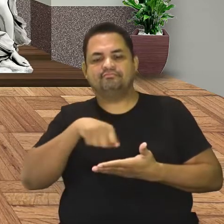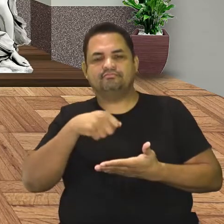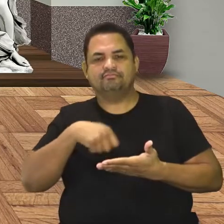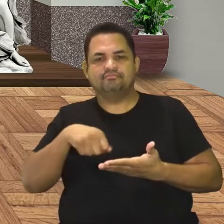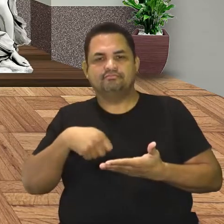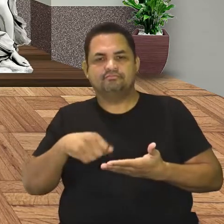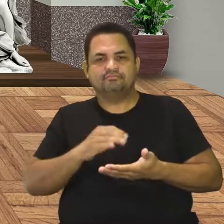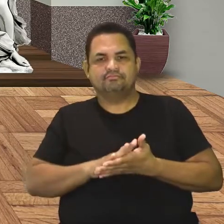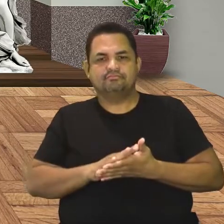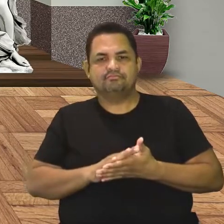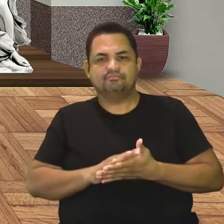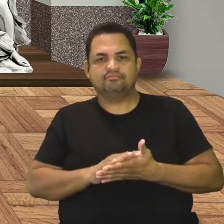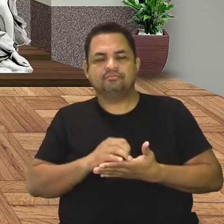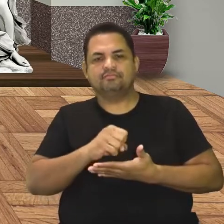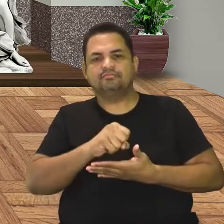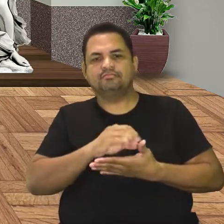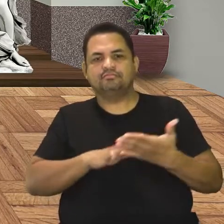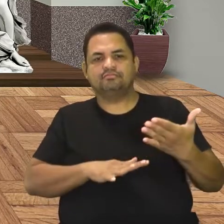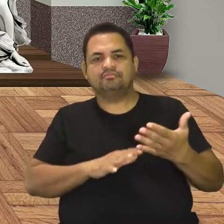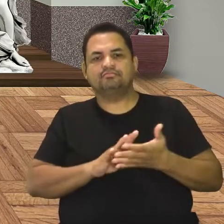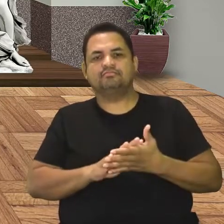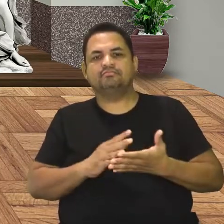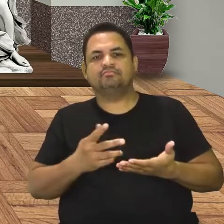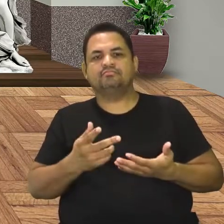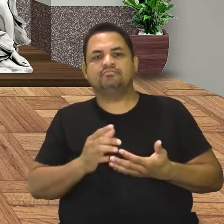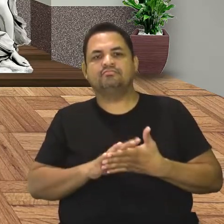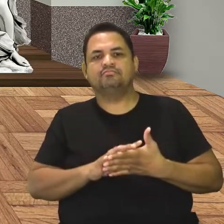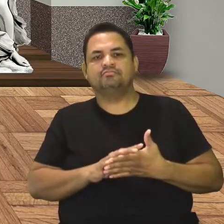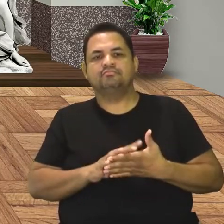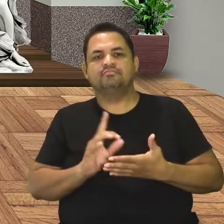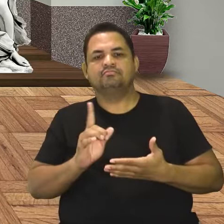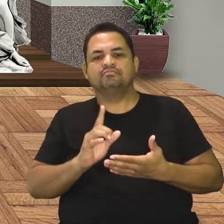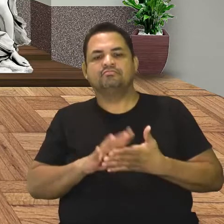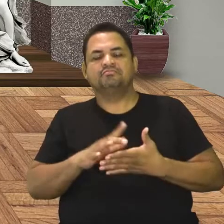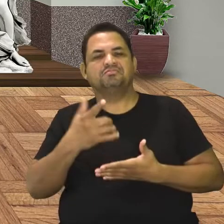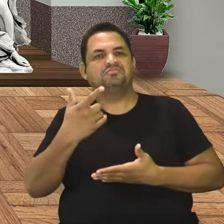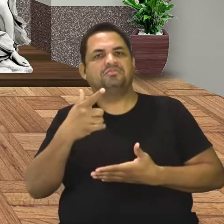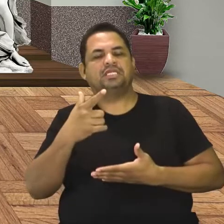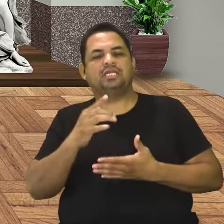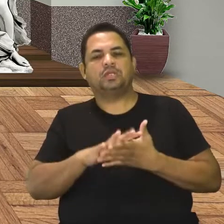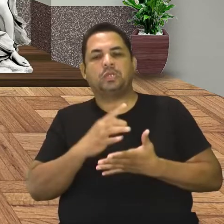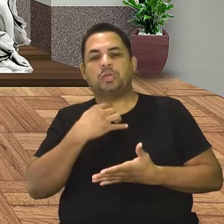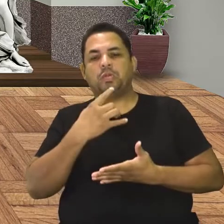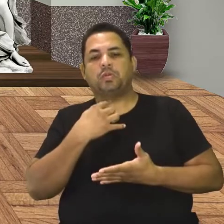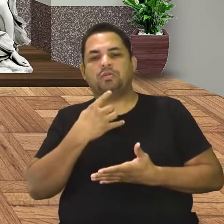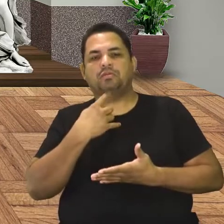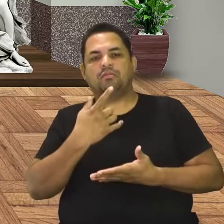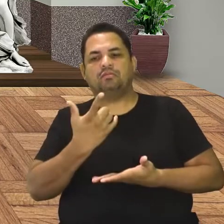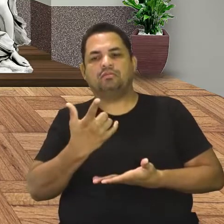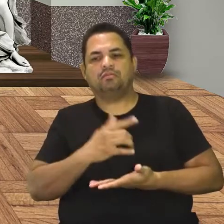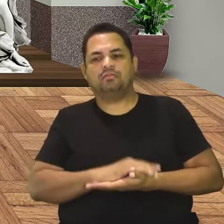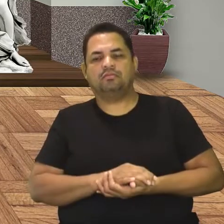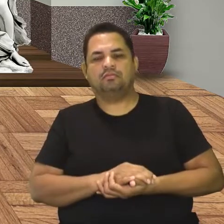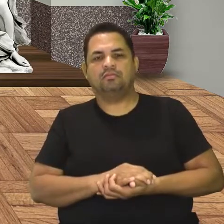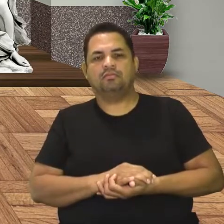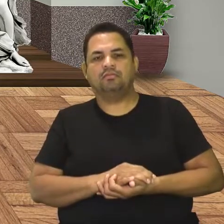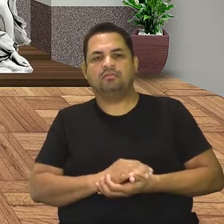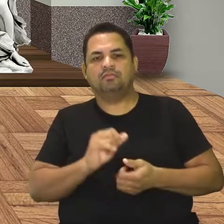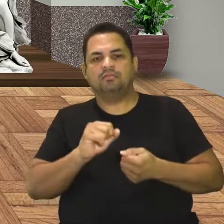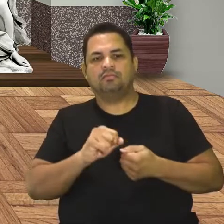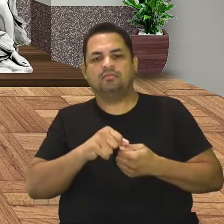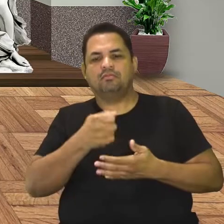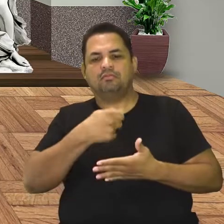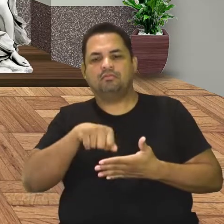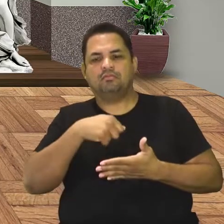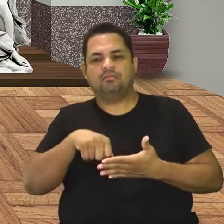vocês dessa atividade para que não haja nenhuma dúvida Nenhuma dúvida. Vou fazer a